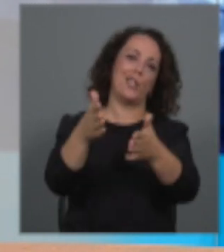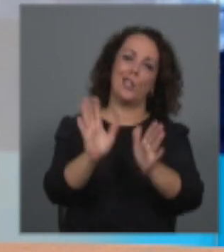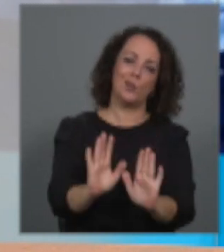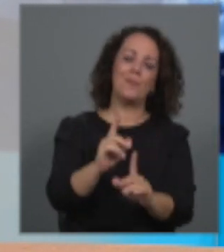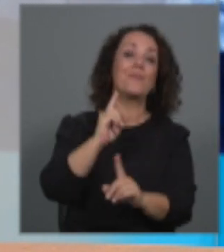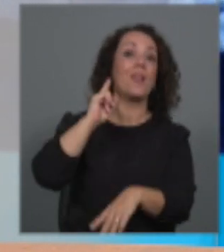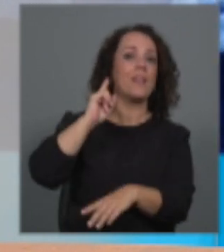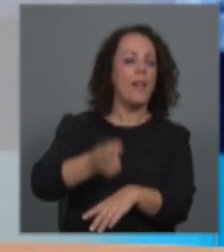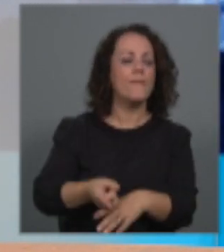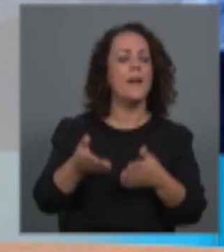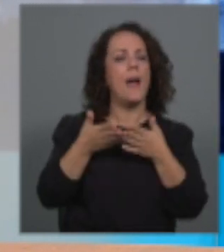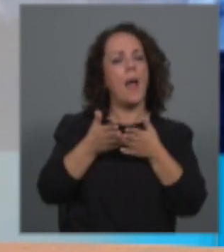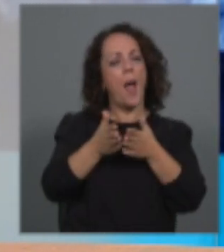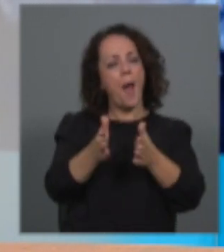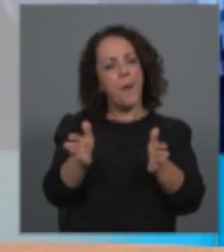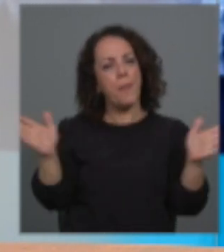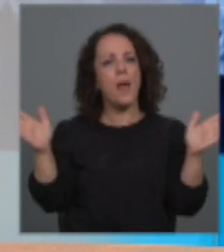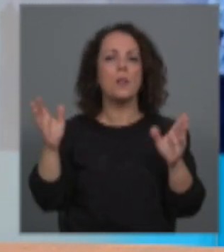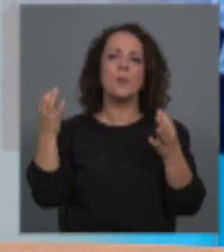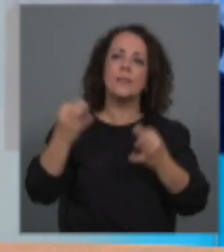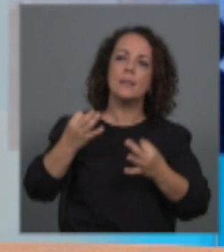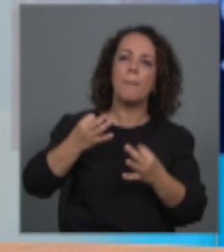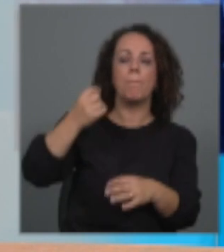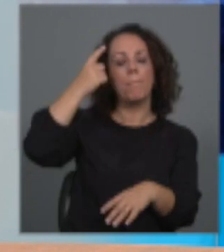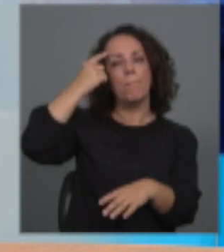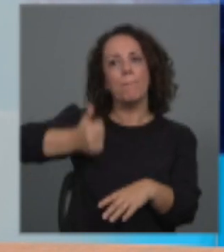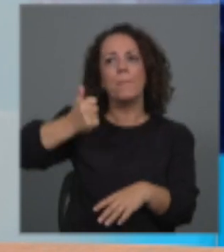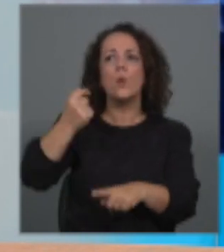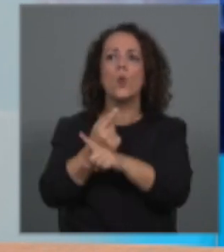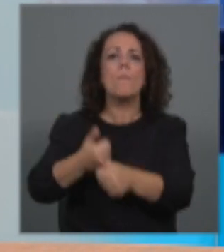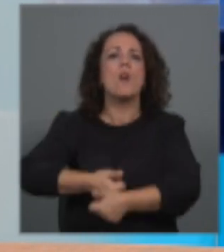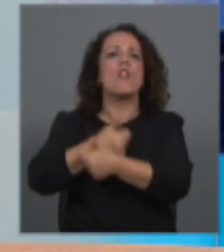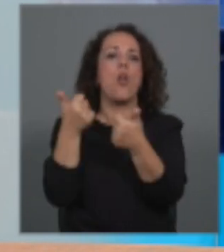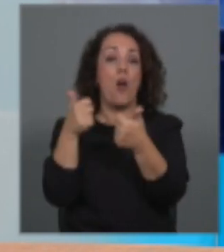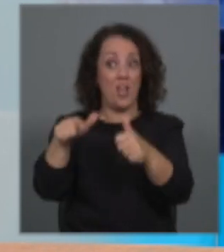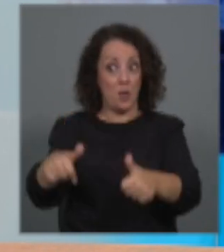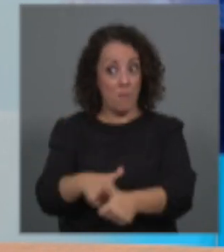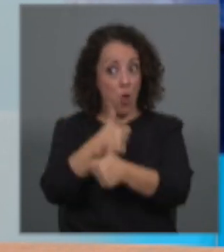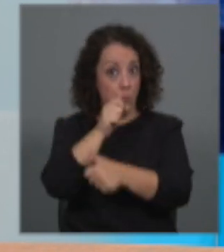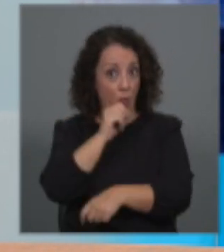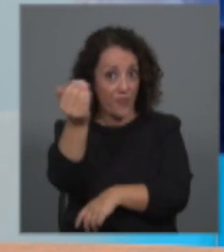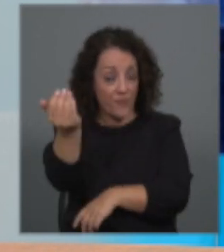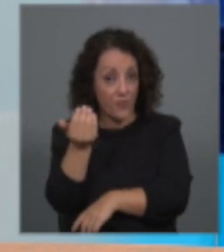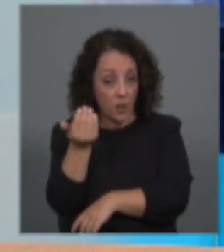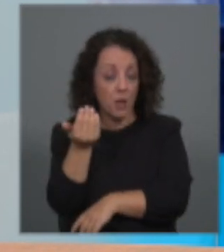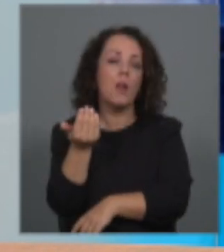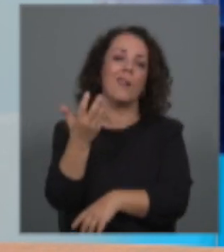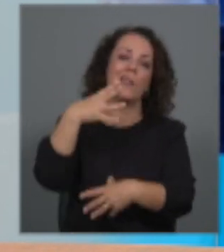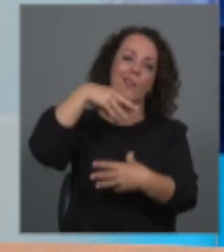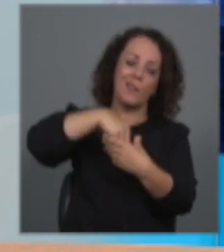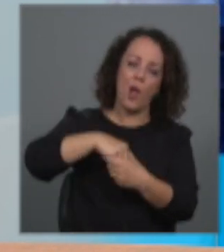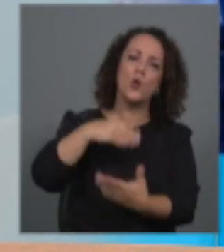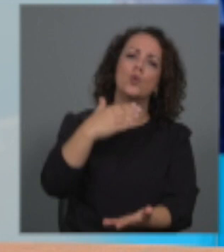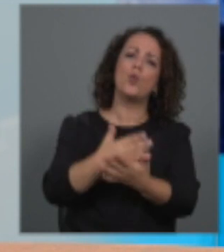precisamente abrir-se sempre ao melhor que pode vir. E o melhor está também para além de